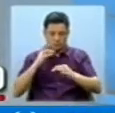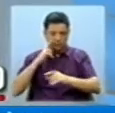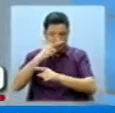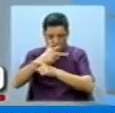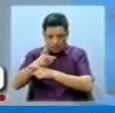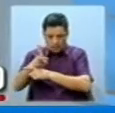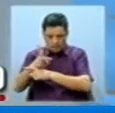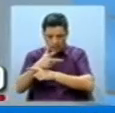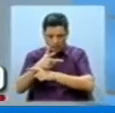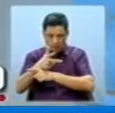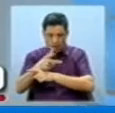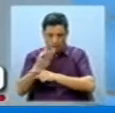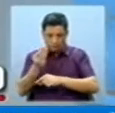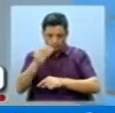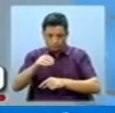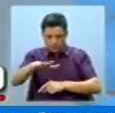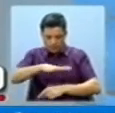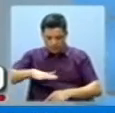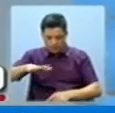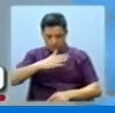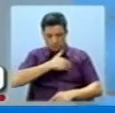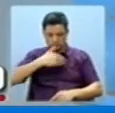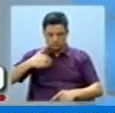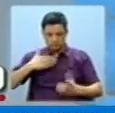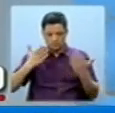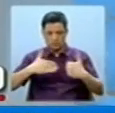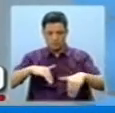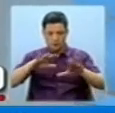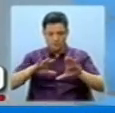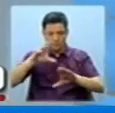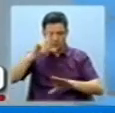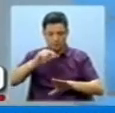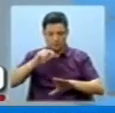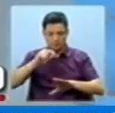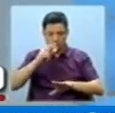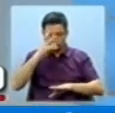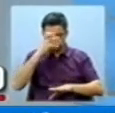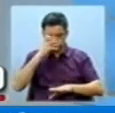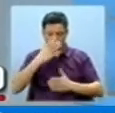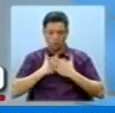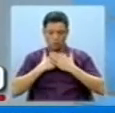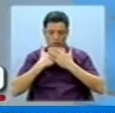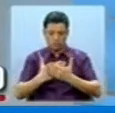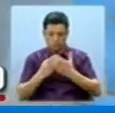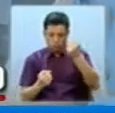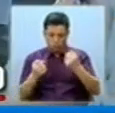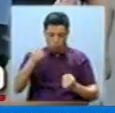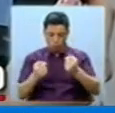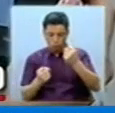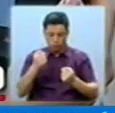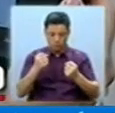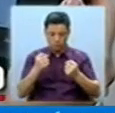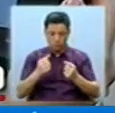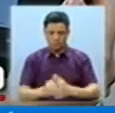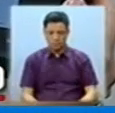A aplicação destina-se à área da saúde, mas também ajuda a detectar a sonolência e a fadiga dos condutores.